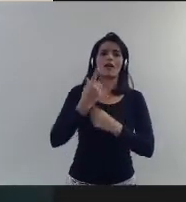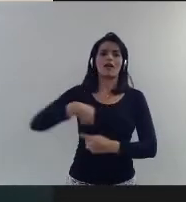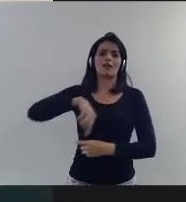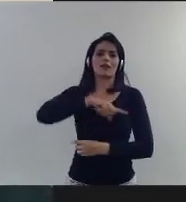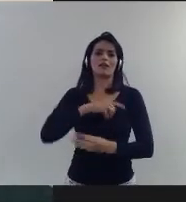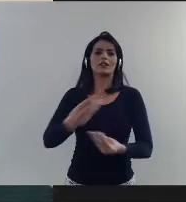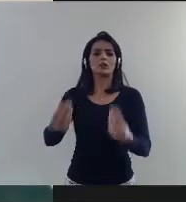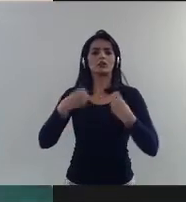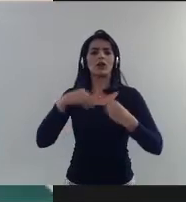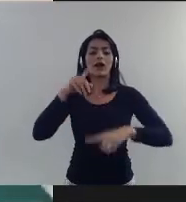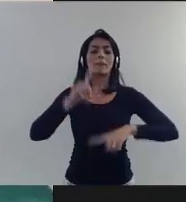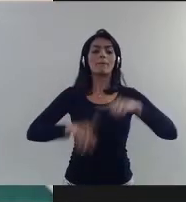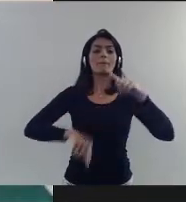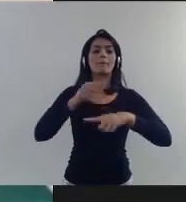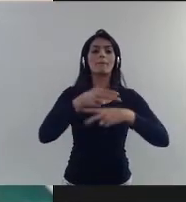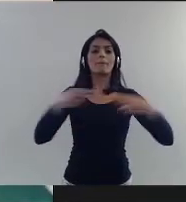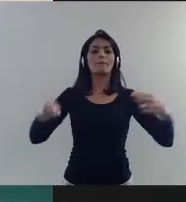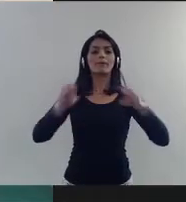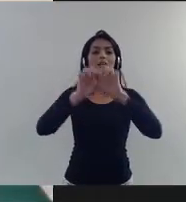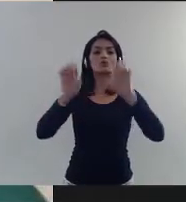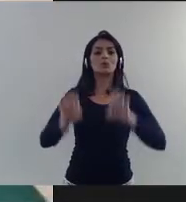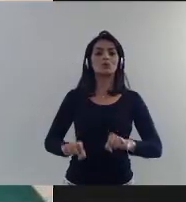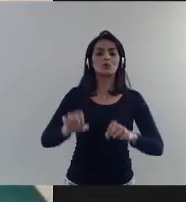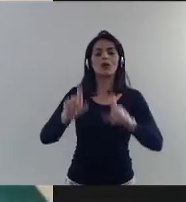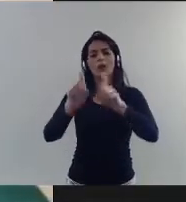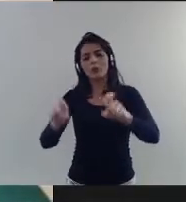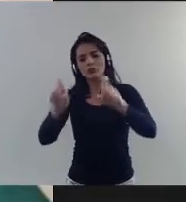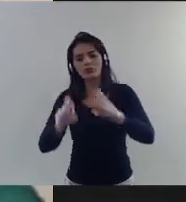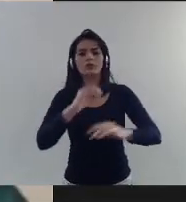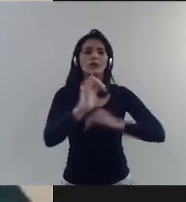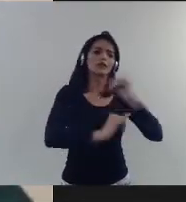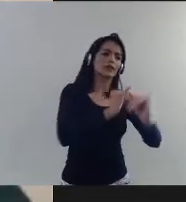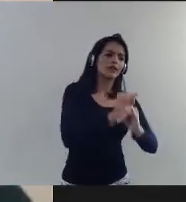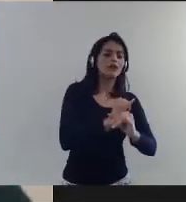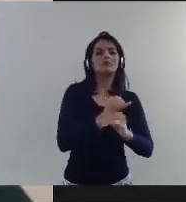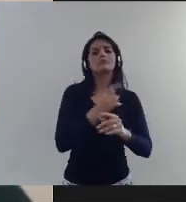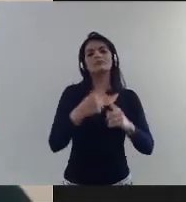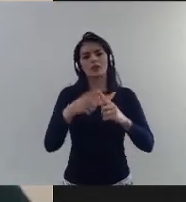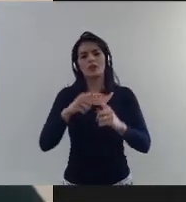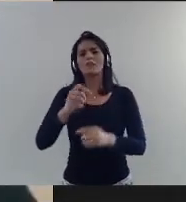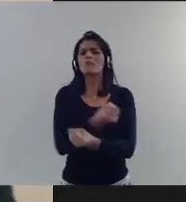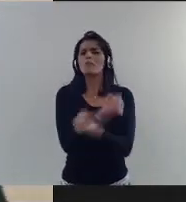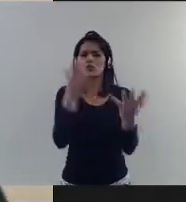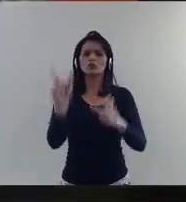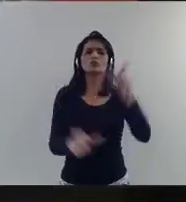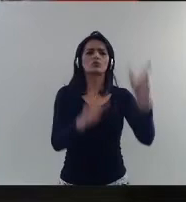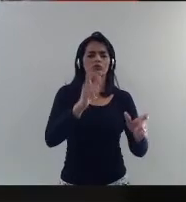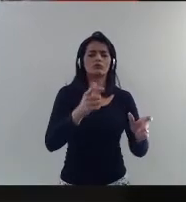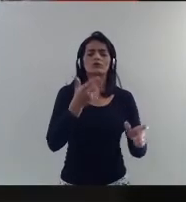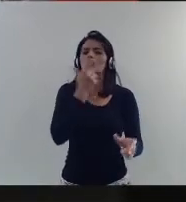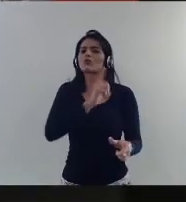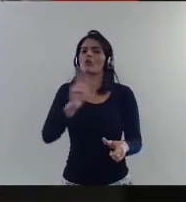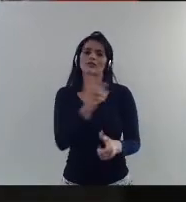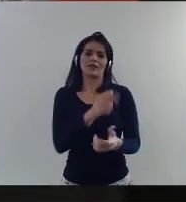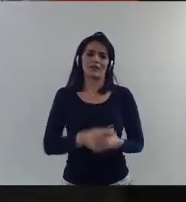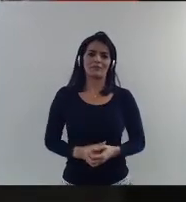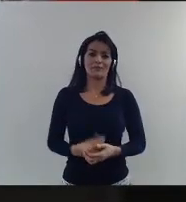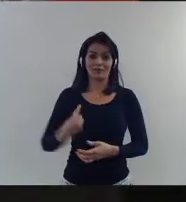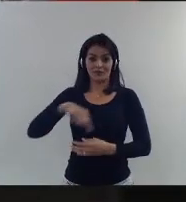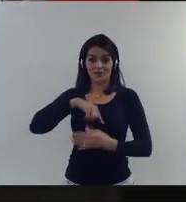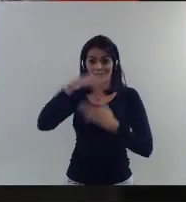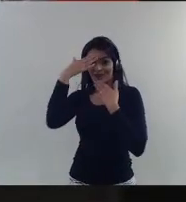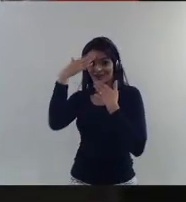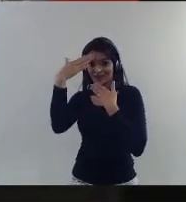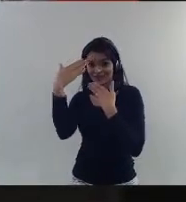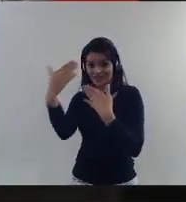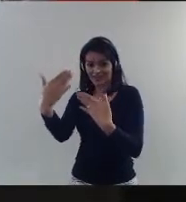física também, porque vamos ter colegas que não vão conseguir chegar nisso. Muito obrigada, doutor Vinícius. E nós que agradecemos, aliás, doutora